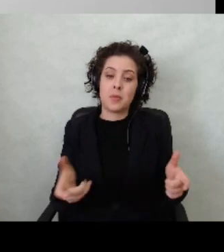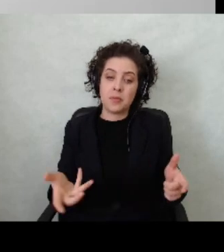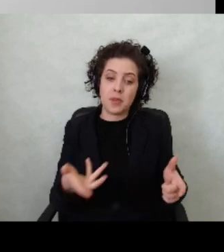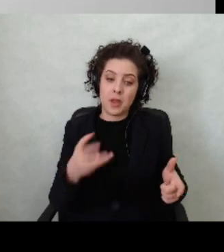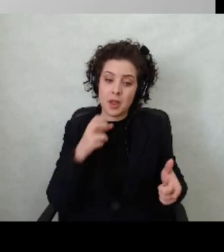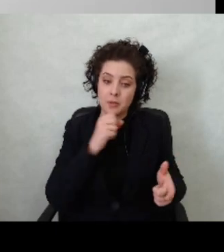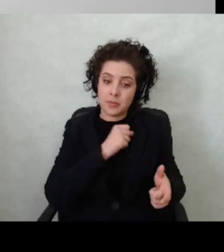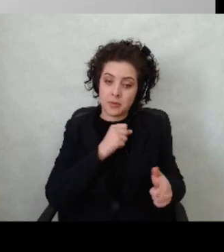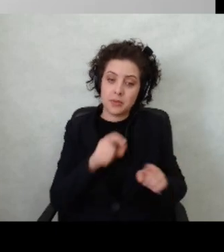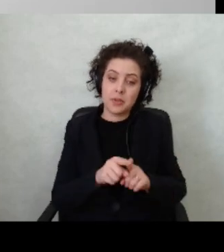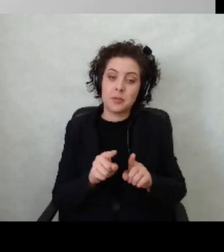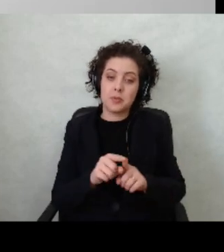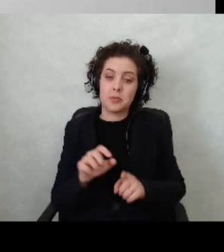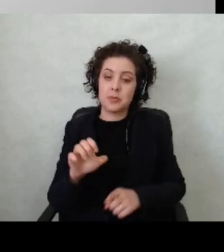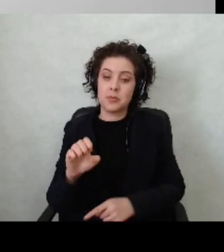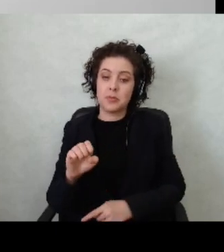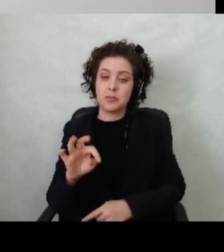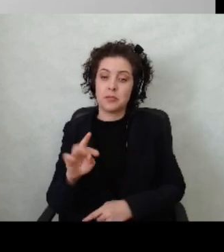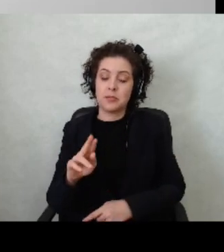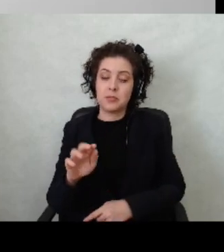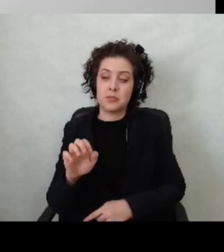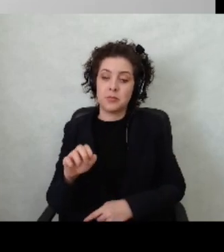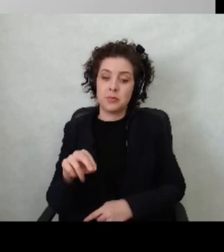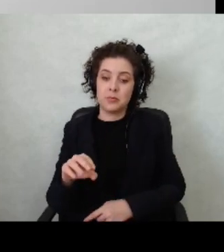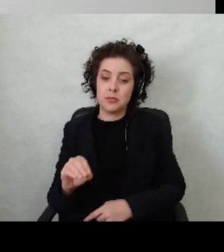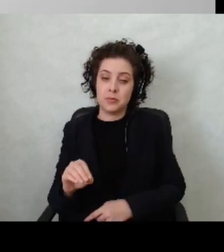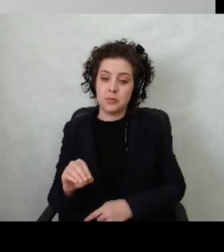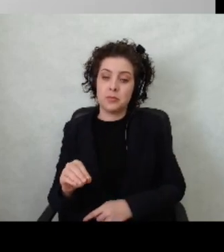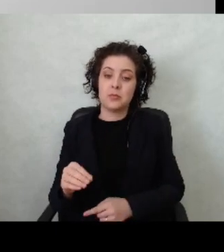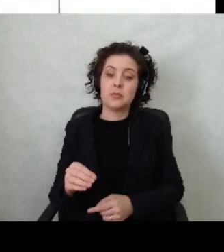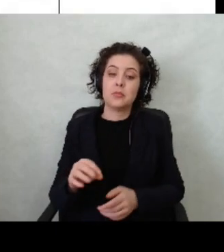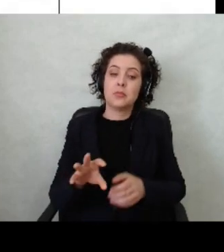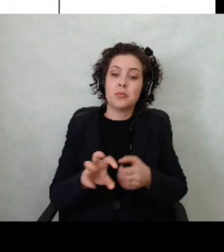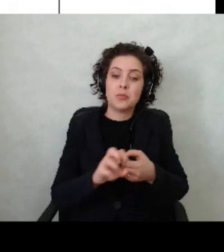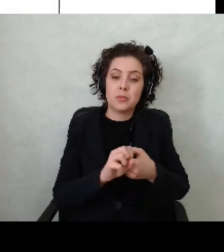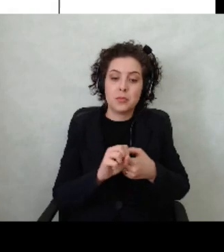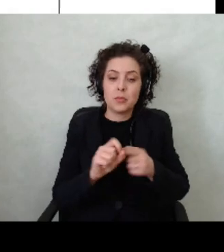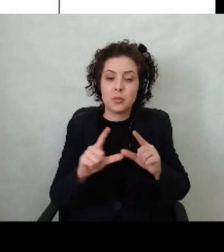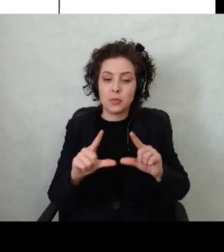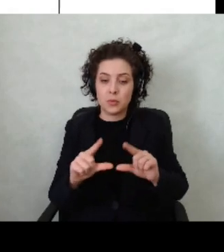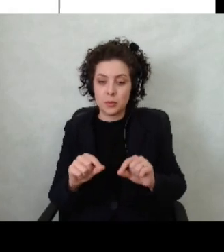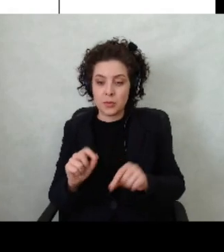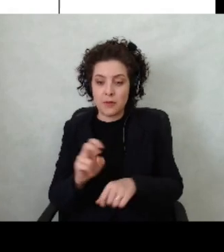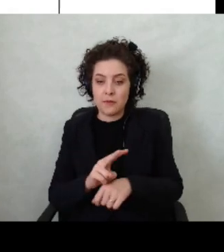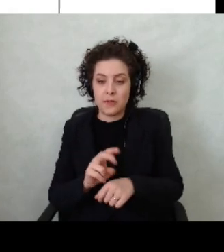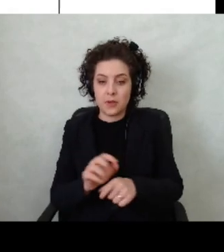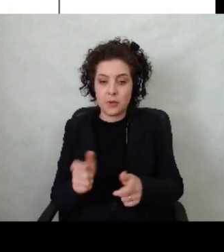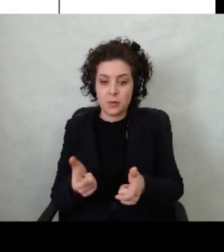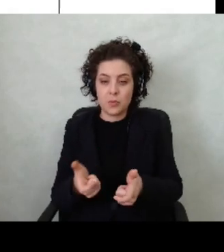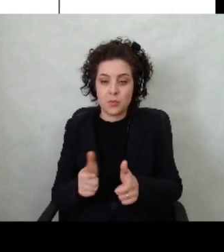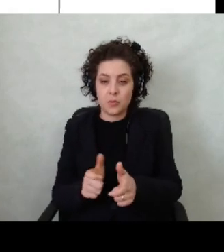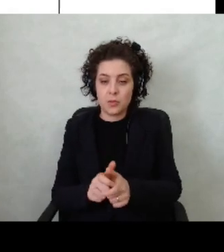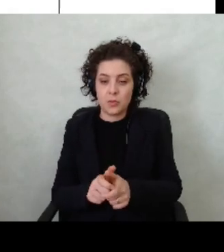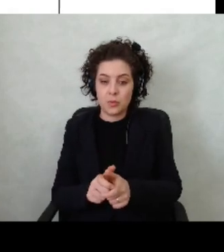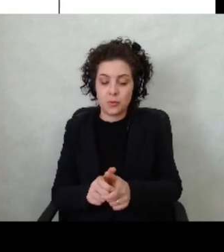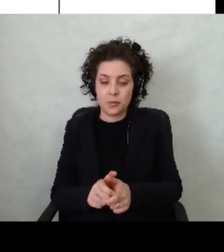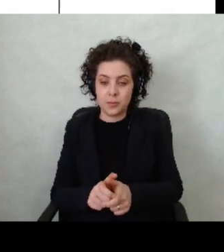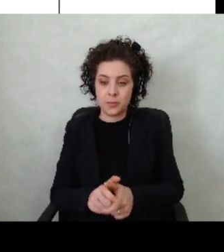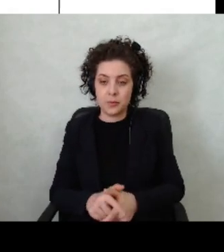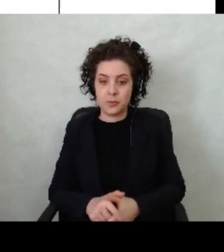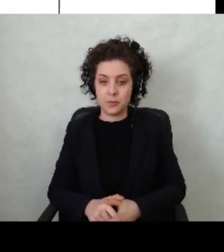do estrógeno e dos seus receptores na redução da carga viral. Bem, num